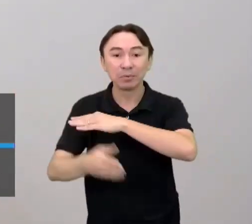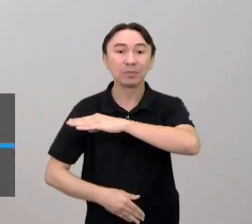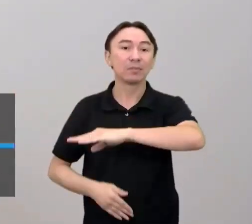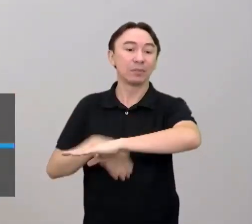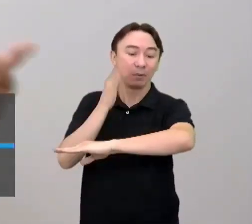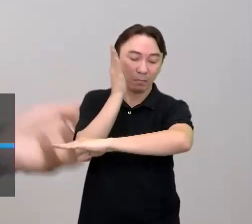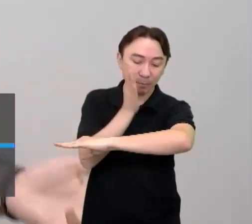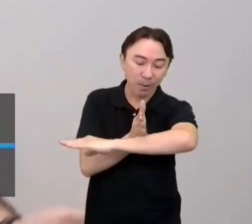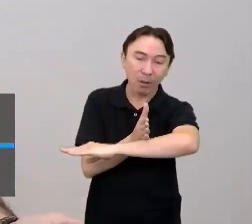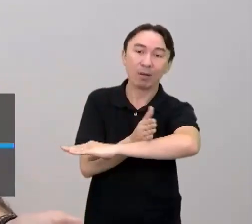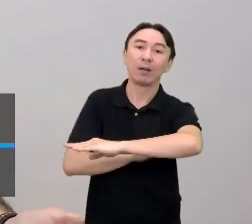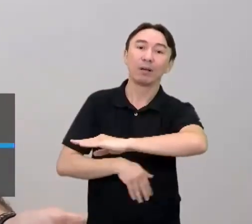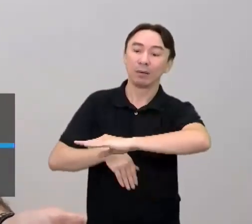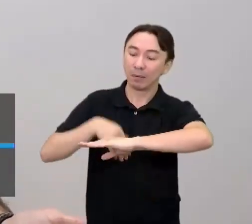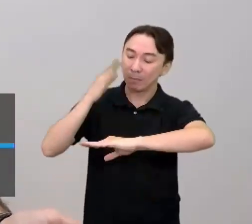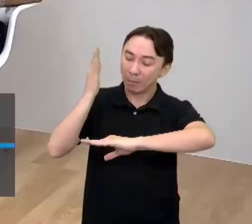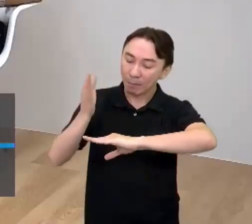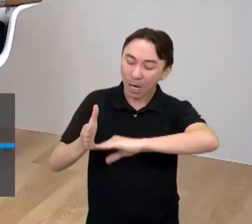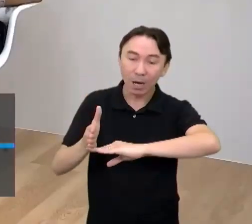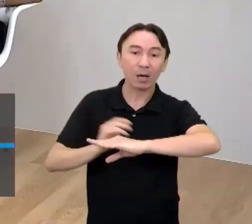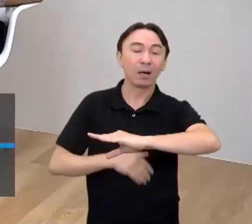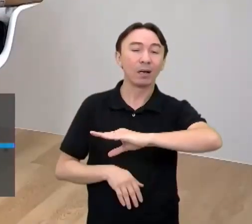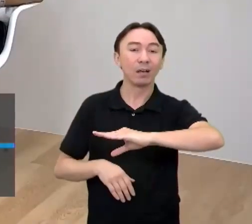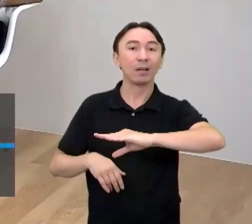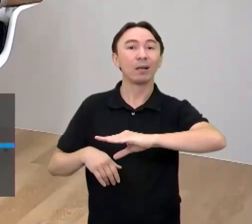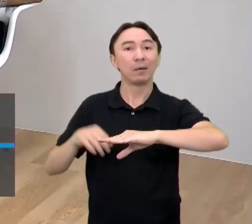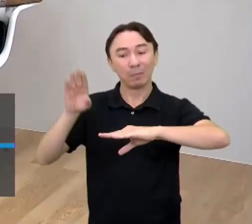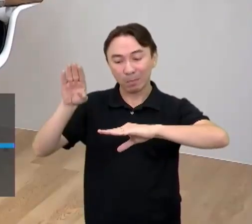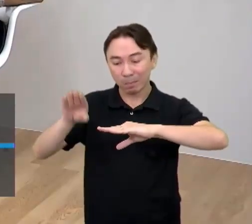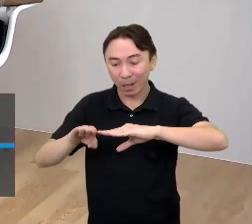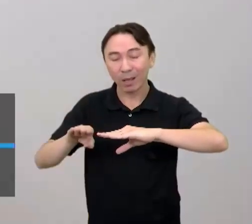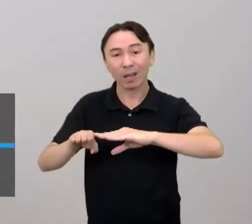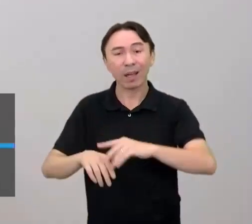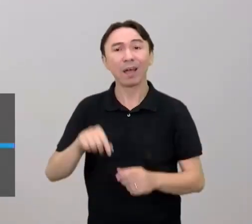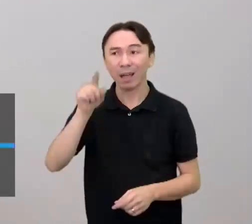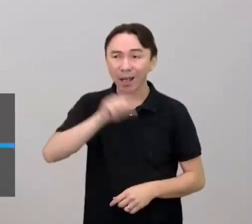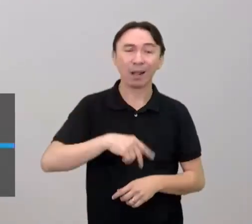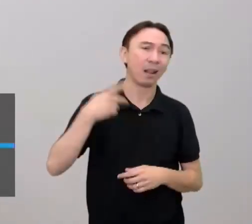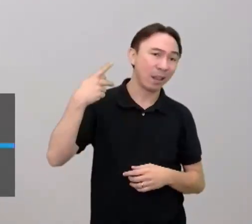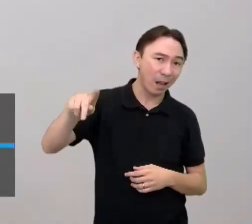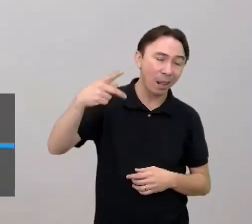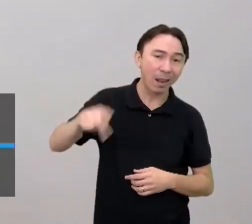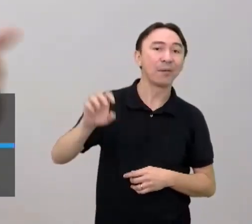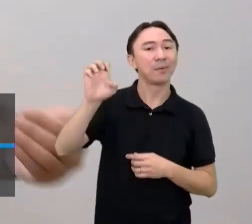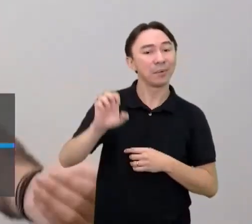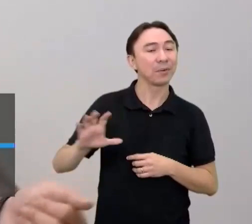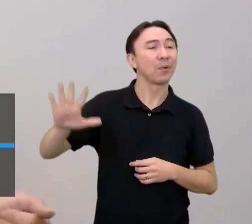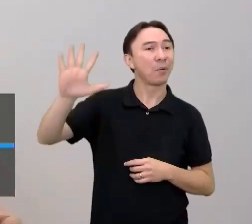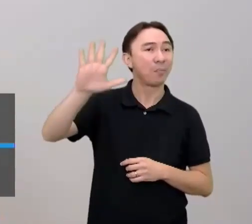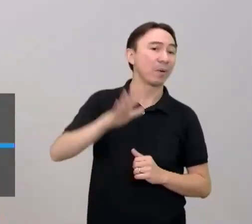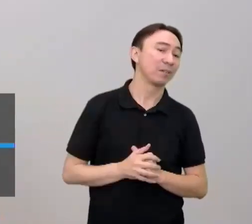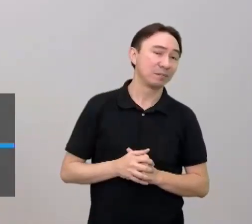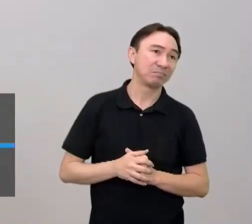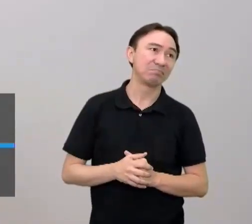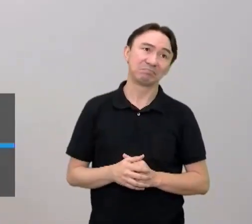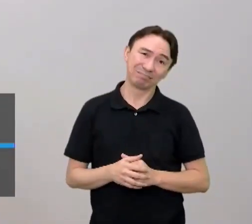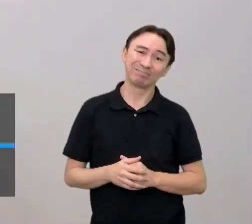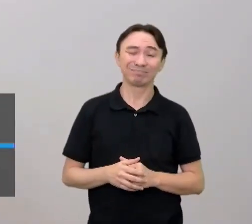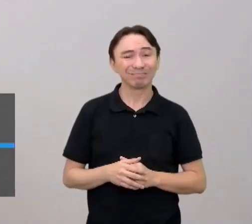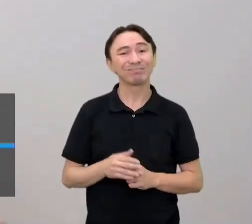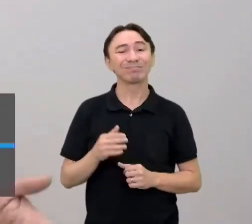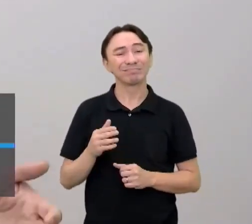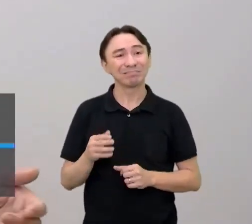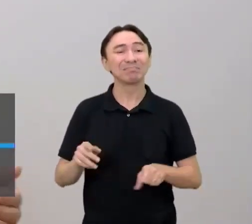movimentos europeus. Sim, né? Sim. Claro que nós temos contribuições de outras